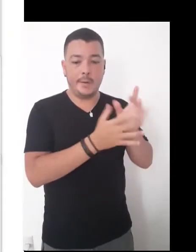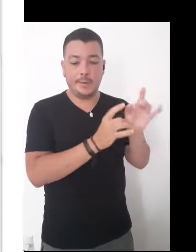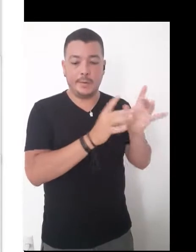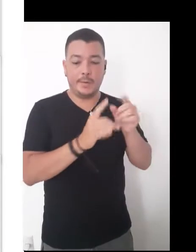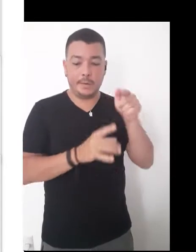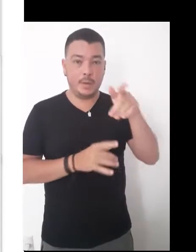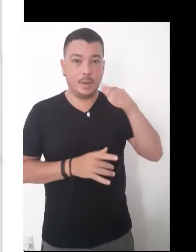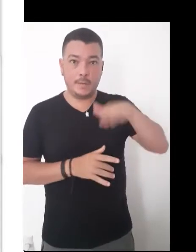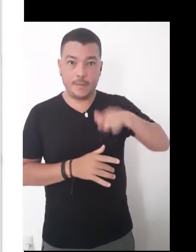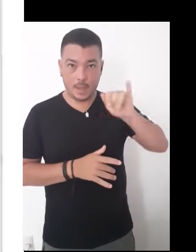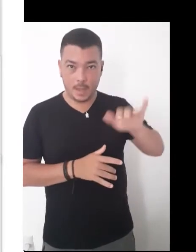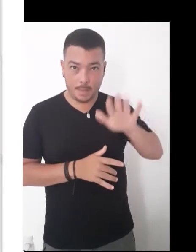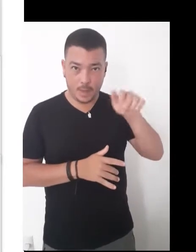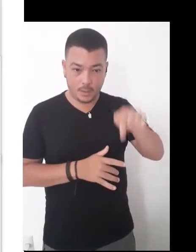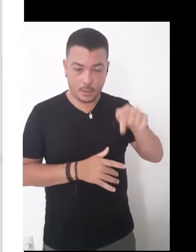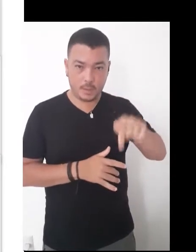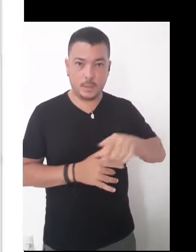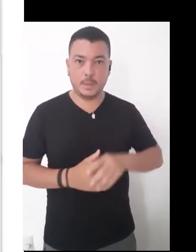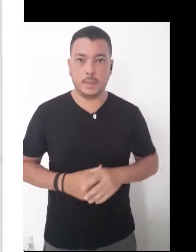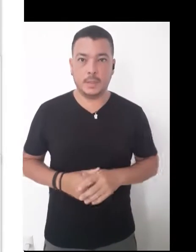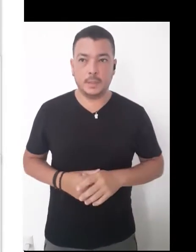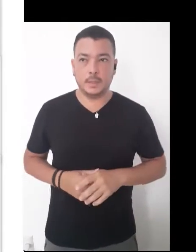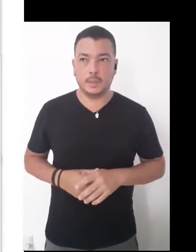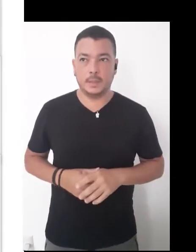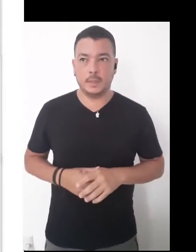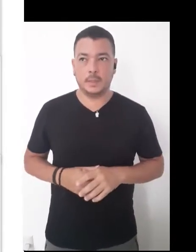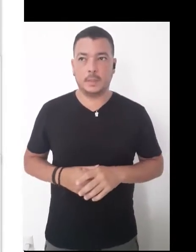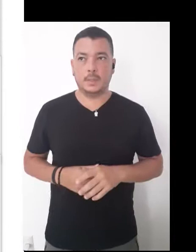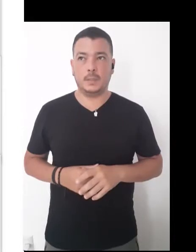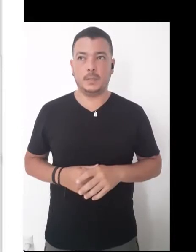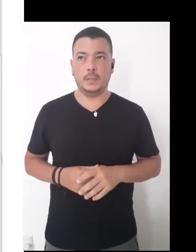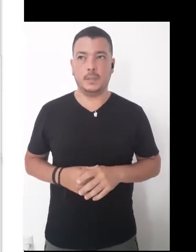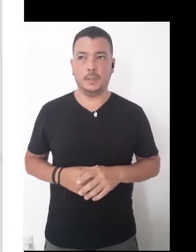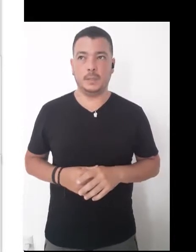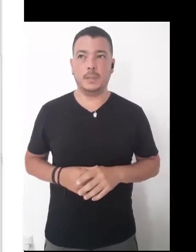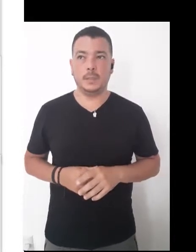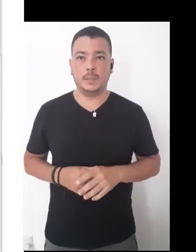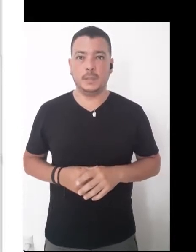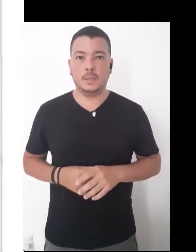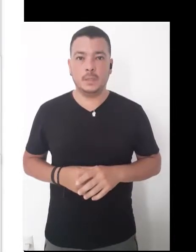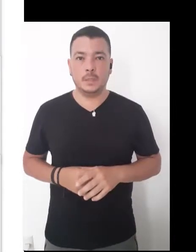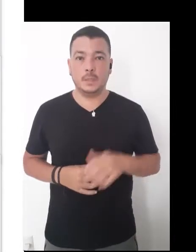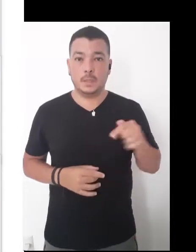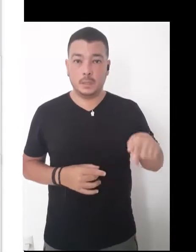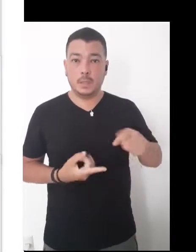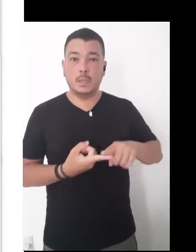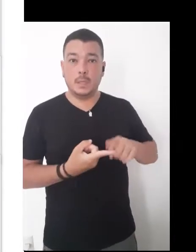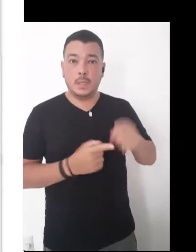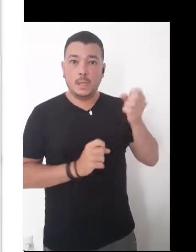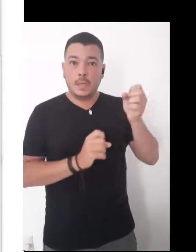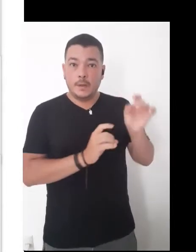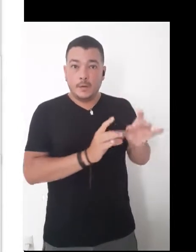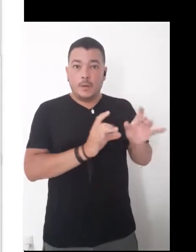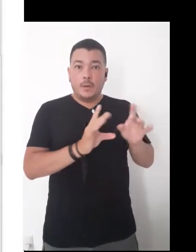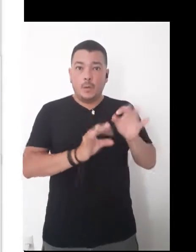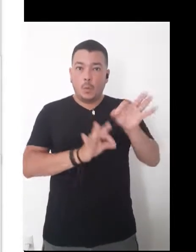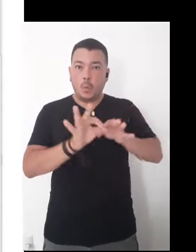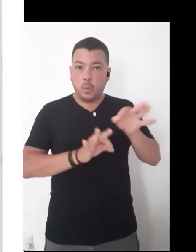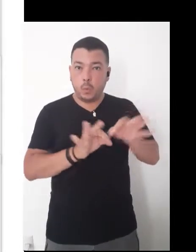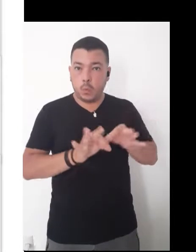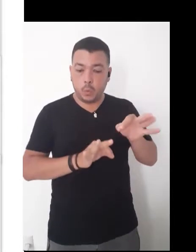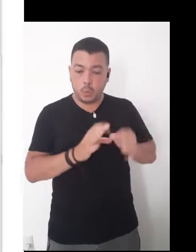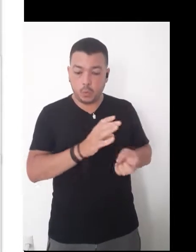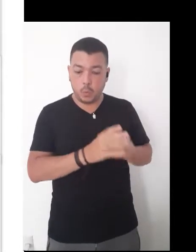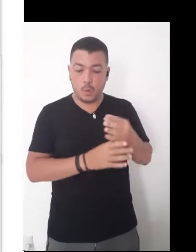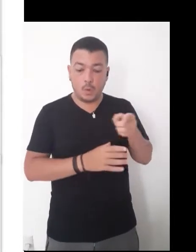baixo. Aqui é um dos grandes fabricantes de memória RAM, a Crucial. Eles fabricam memória RAM e aqui no adesivo dele